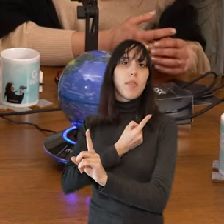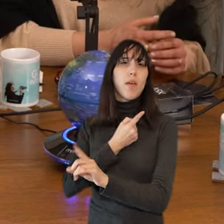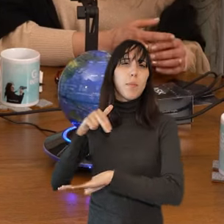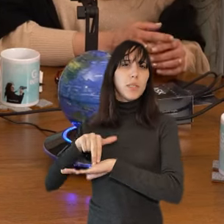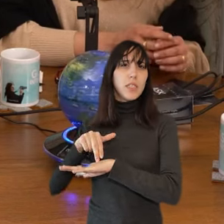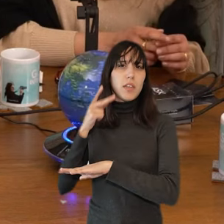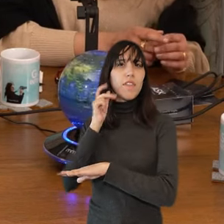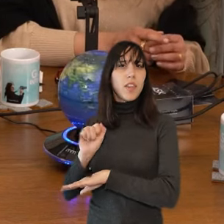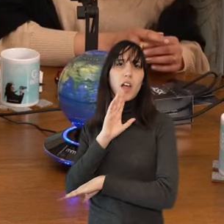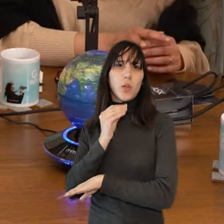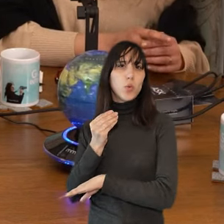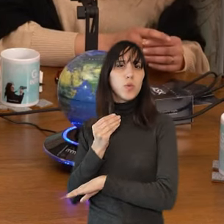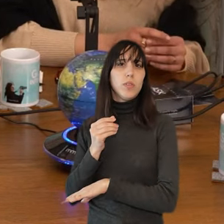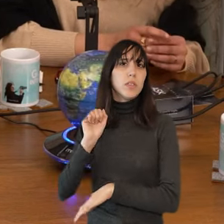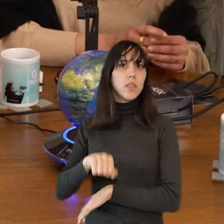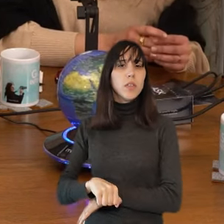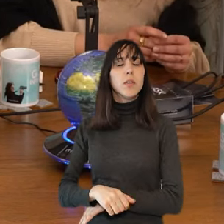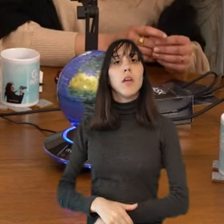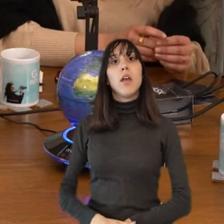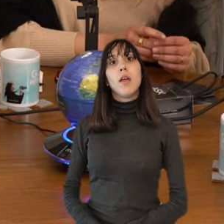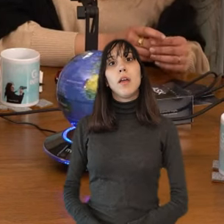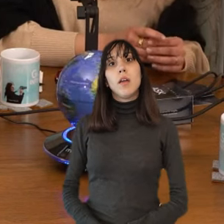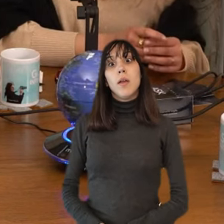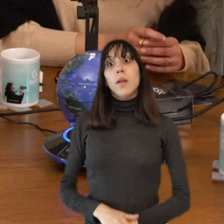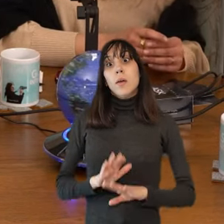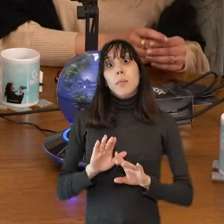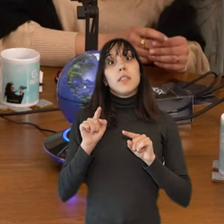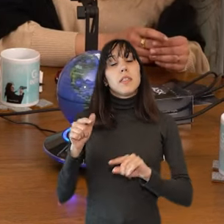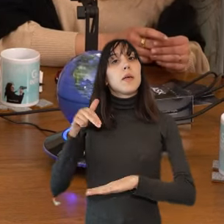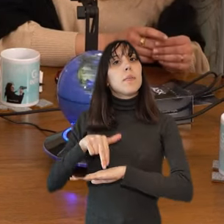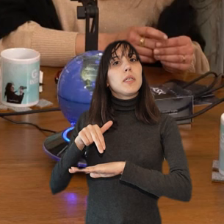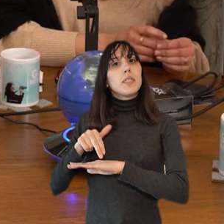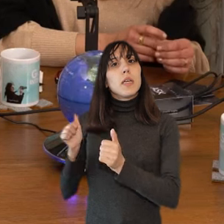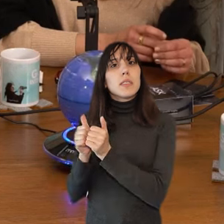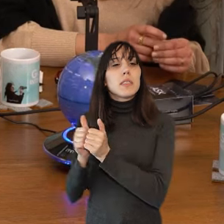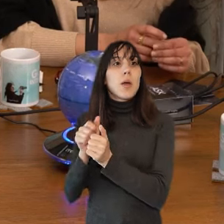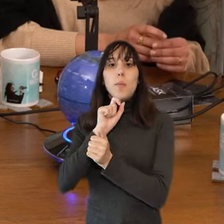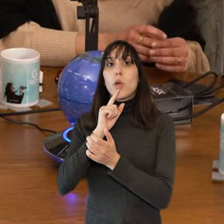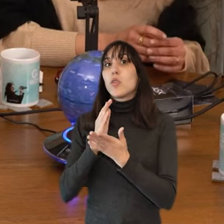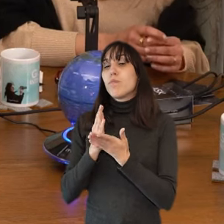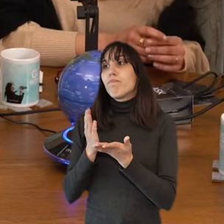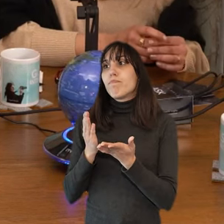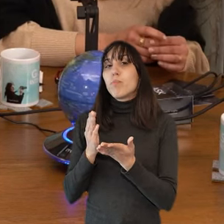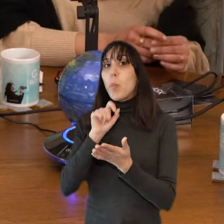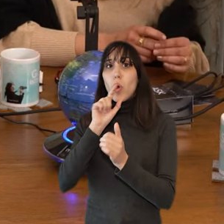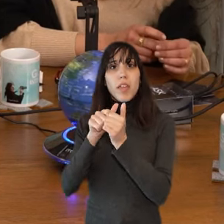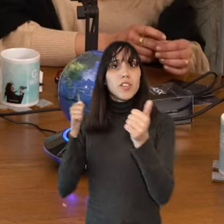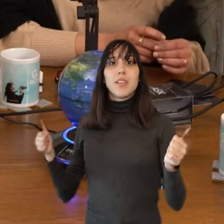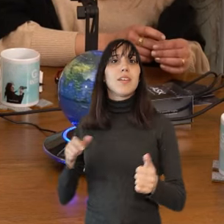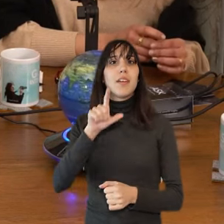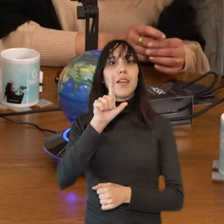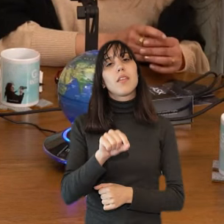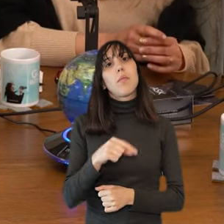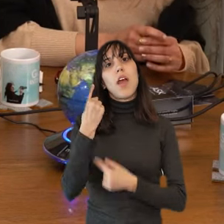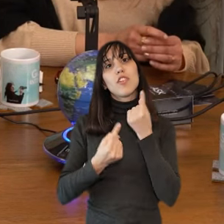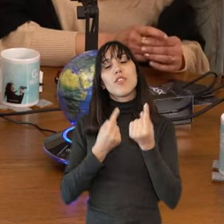na vida desse aluno naquele momento não é H mas essa presença pode ser L também pode ser virtual muitas vezes o que